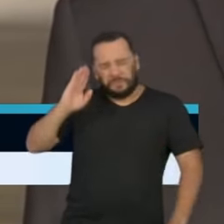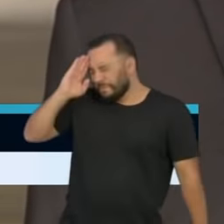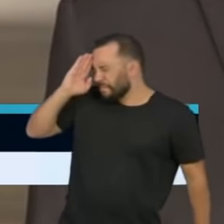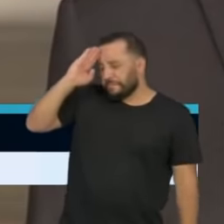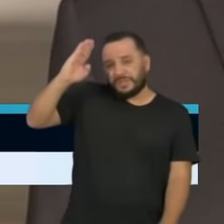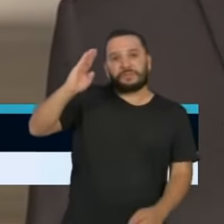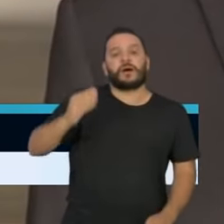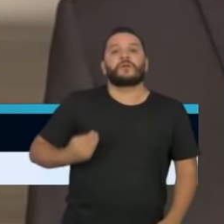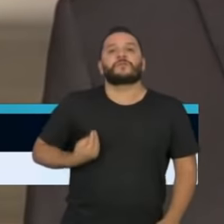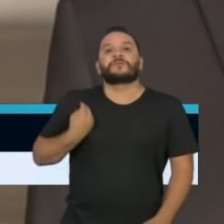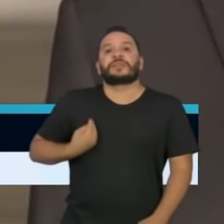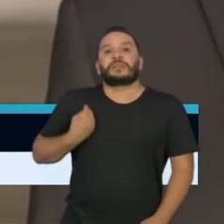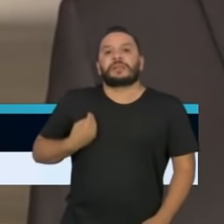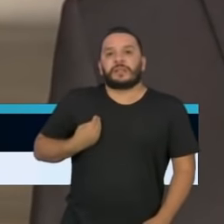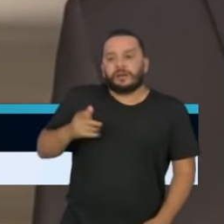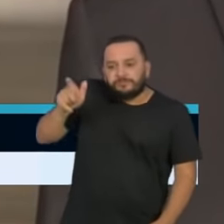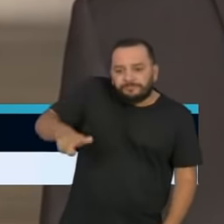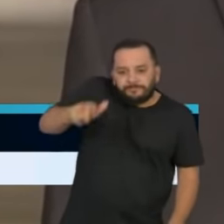salvar vidas.